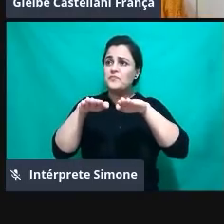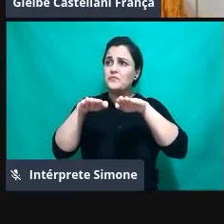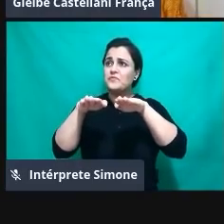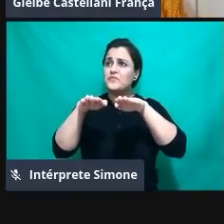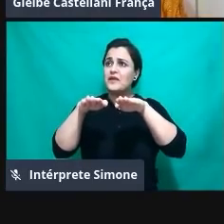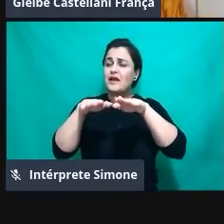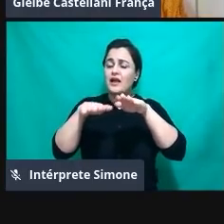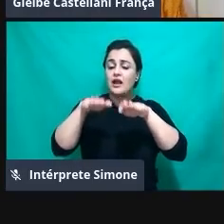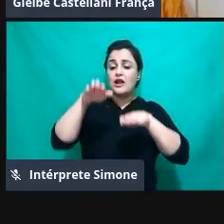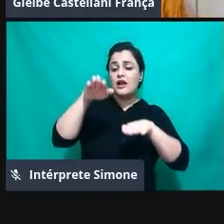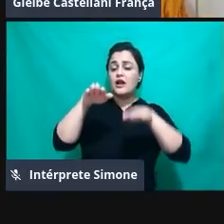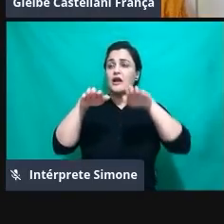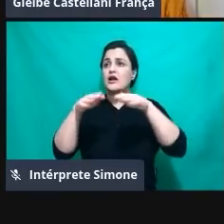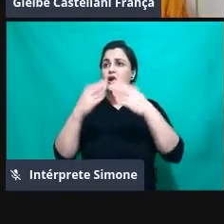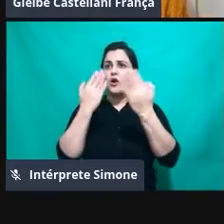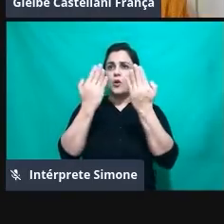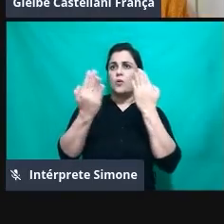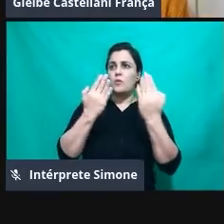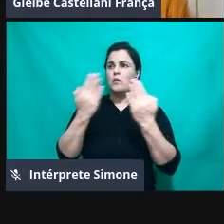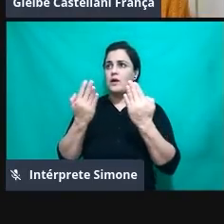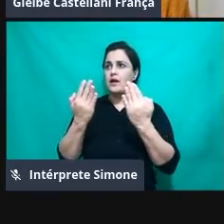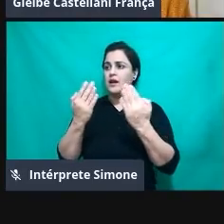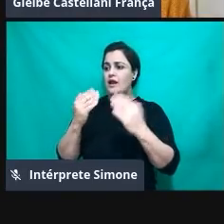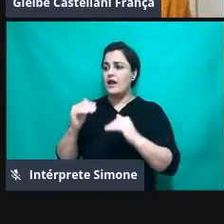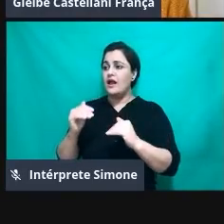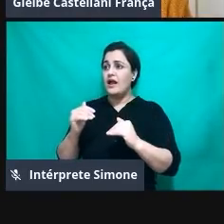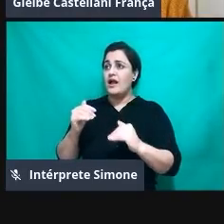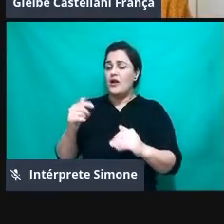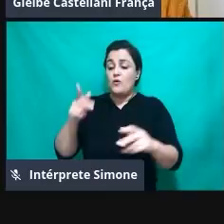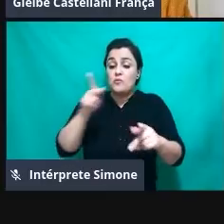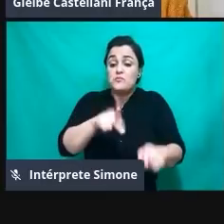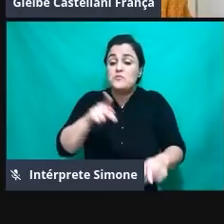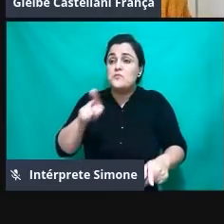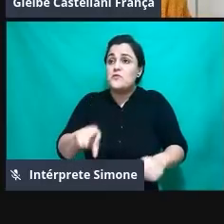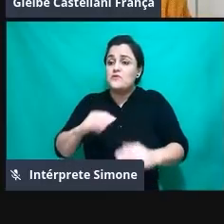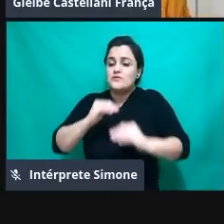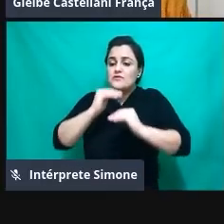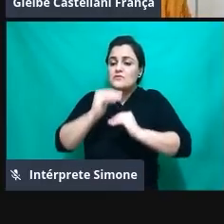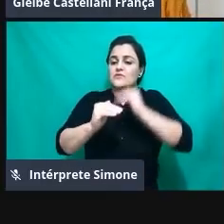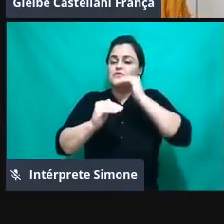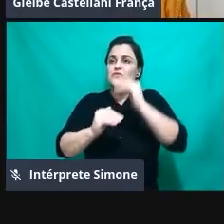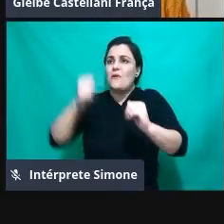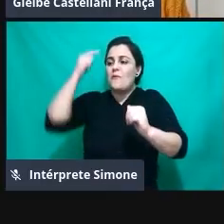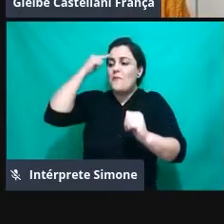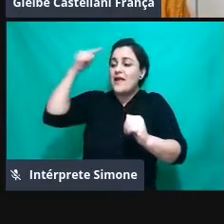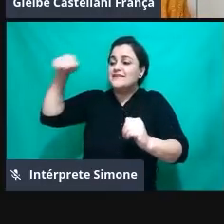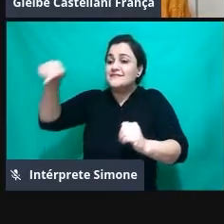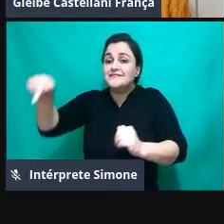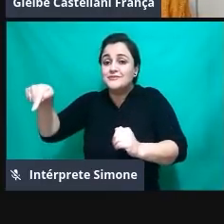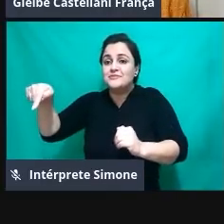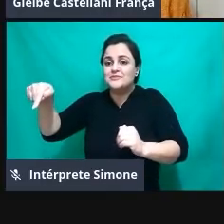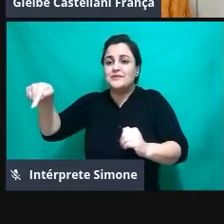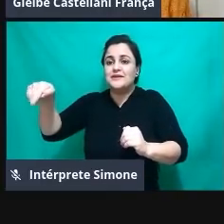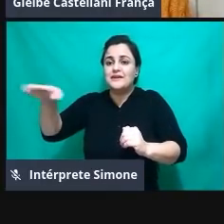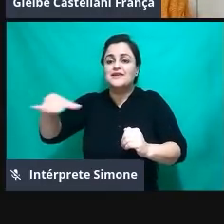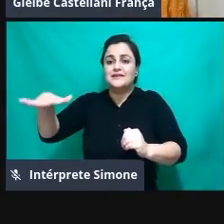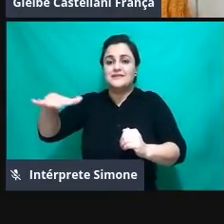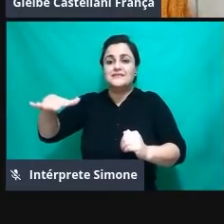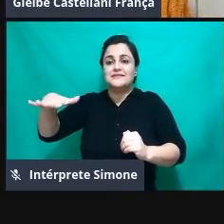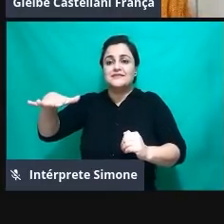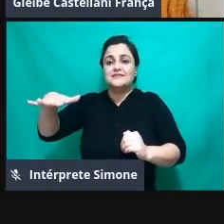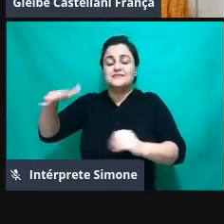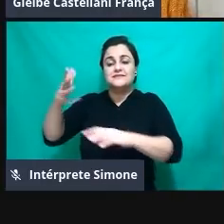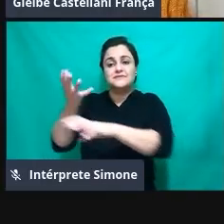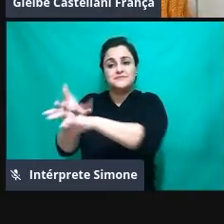eu estou trabalhando a construção do pensamento algébrico, tá? Então, eu trabalho desde o início,